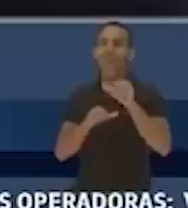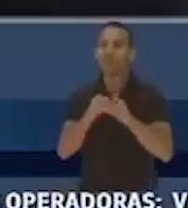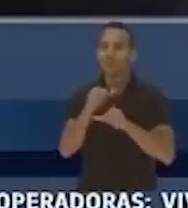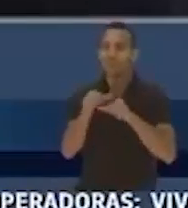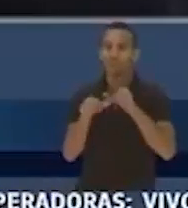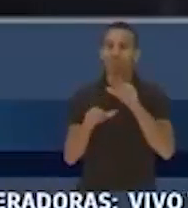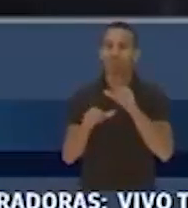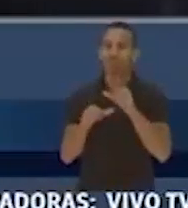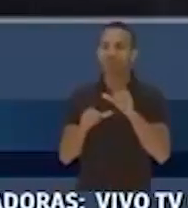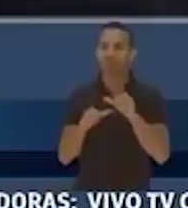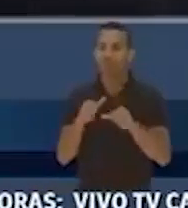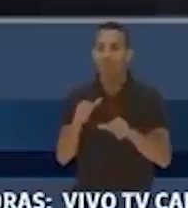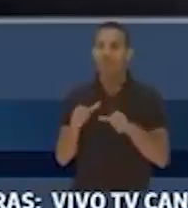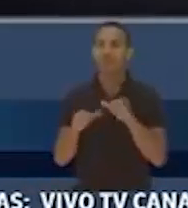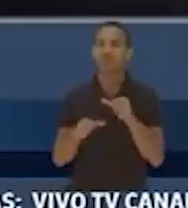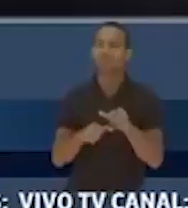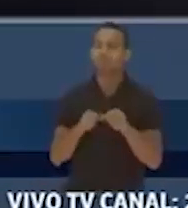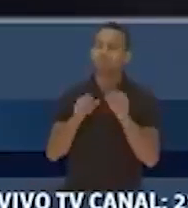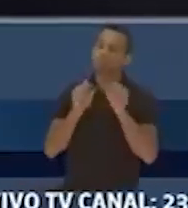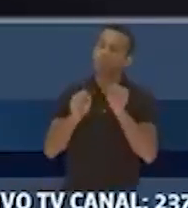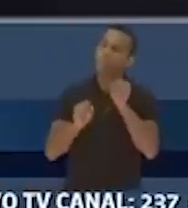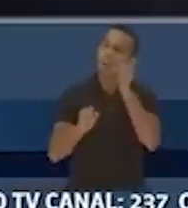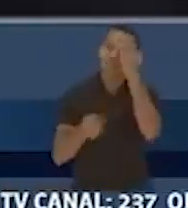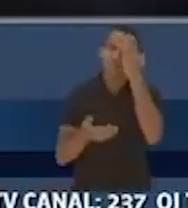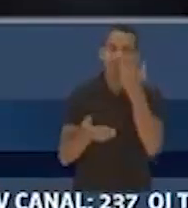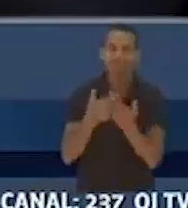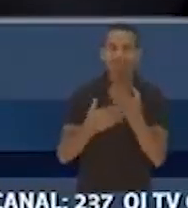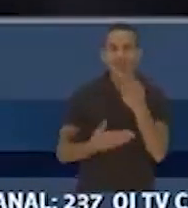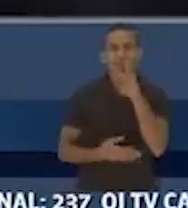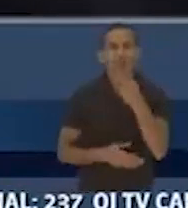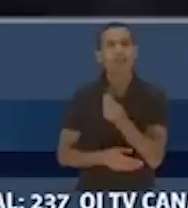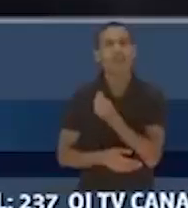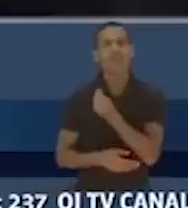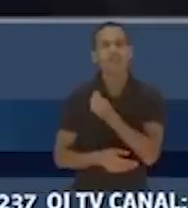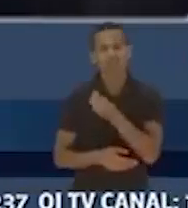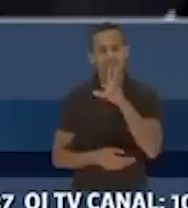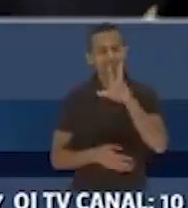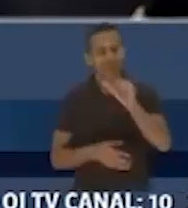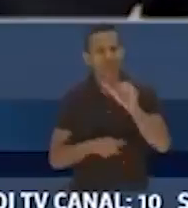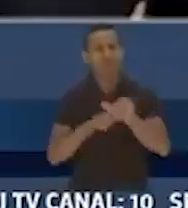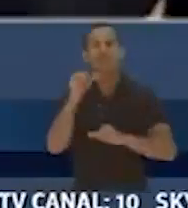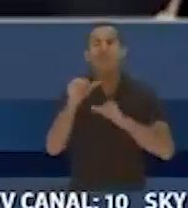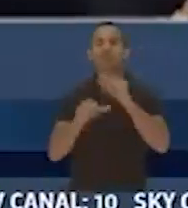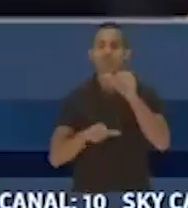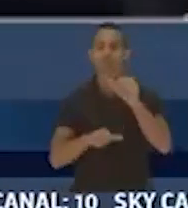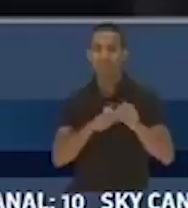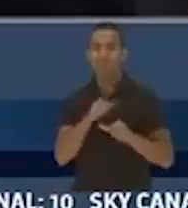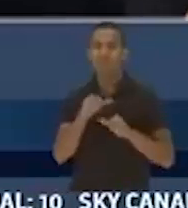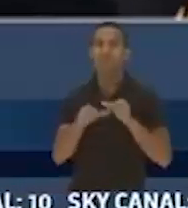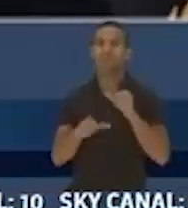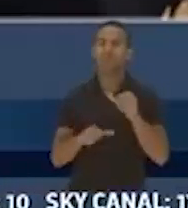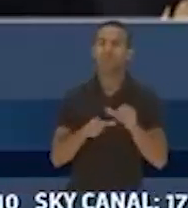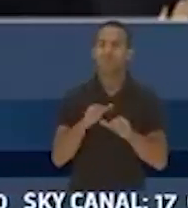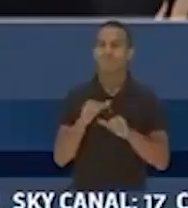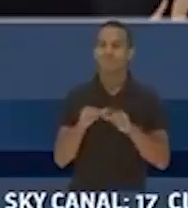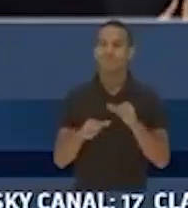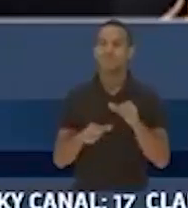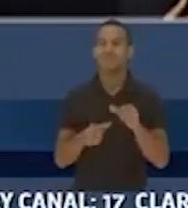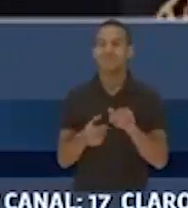pra você, filho. Vai mudar, eu sei que a minha vida vai